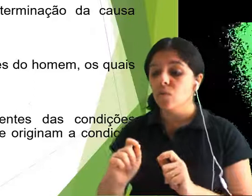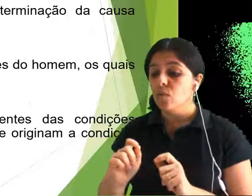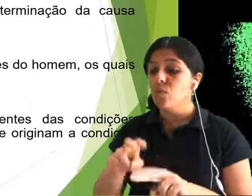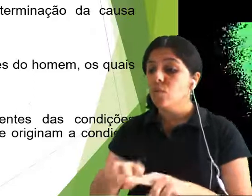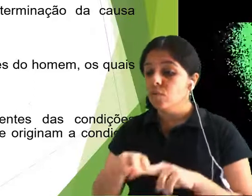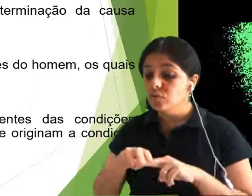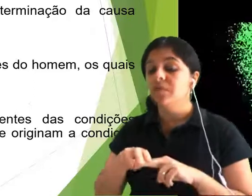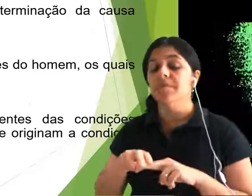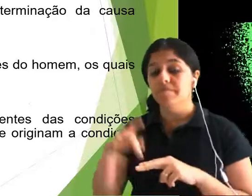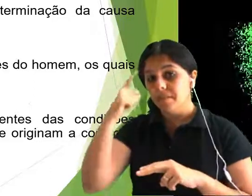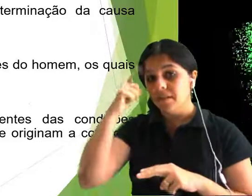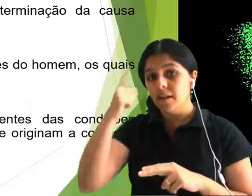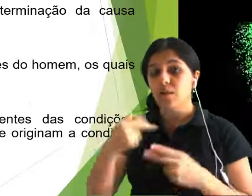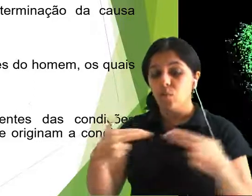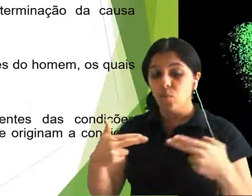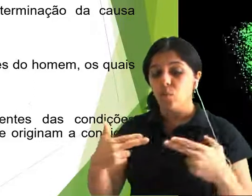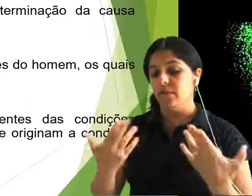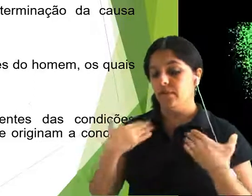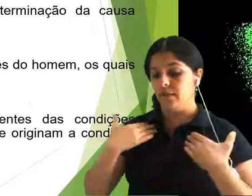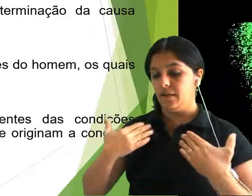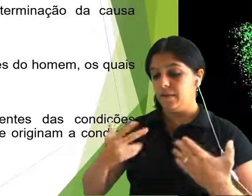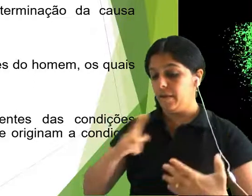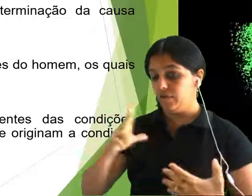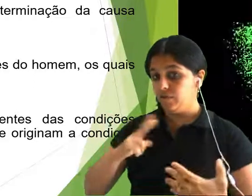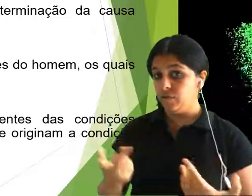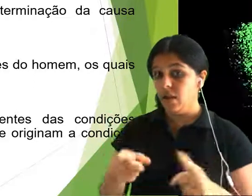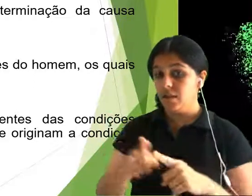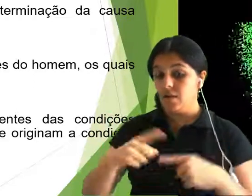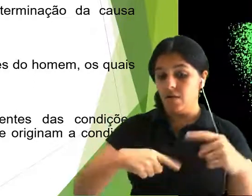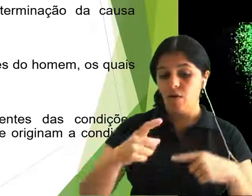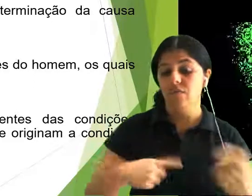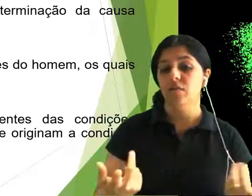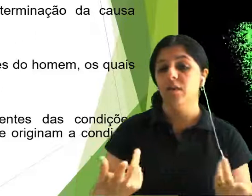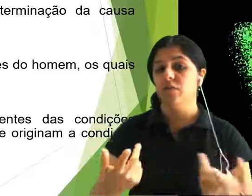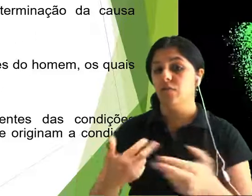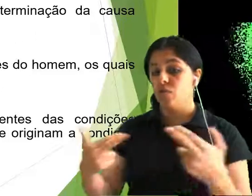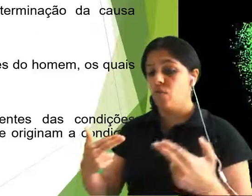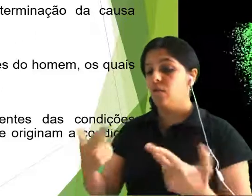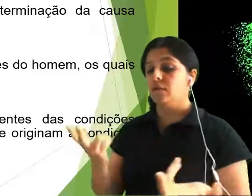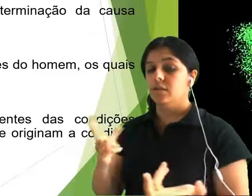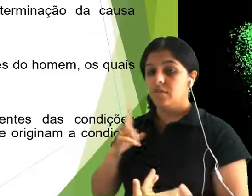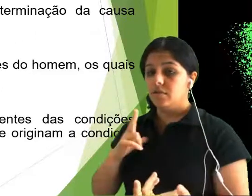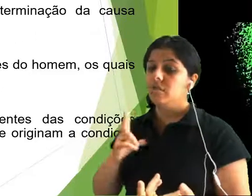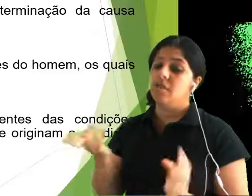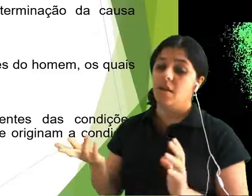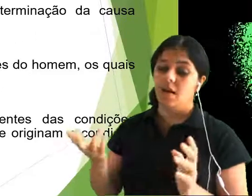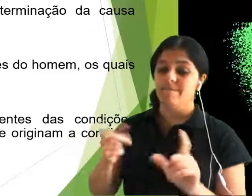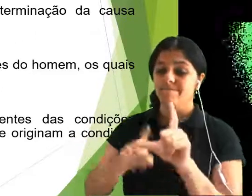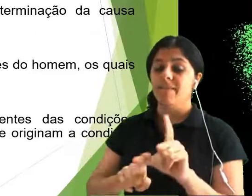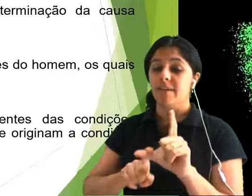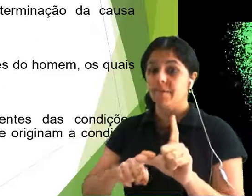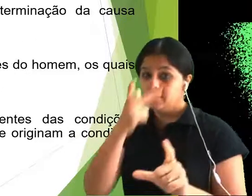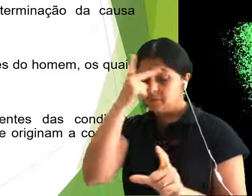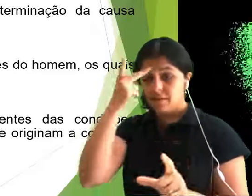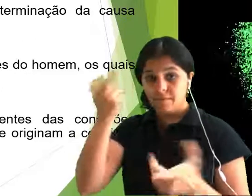conta fatores pessoais, fatores materiais. Os fatores pessoais, que são dependentes do homem,